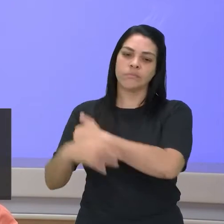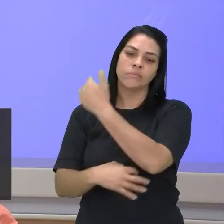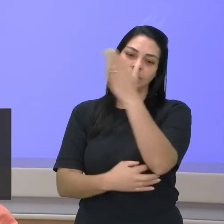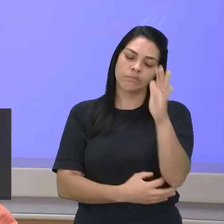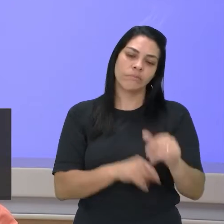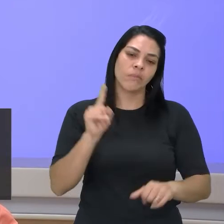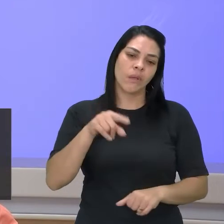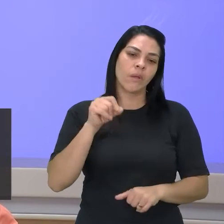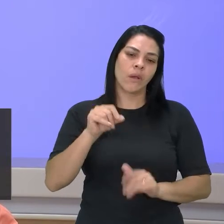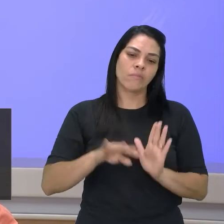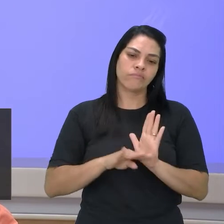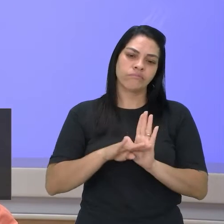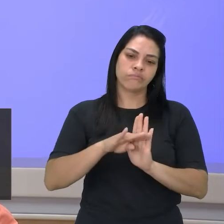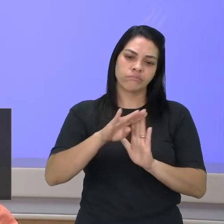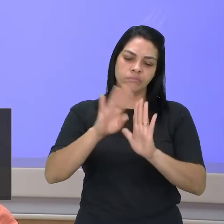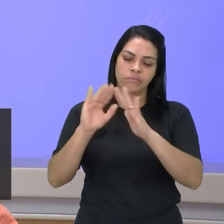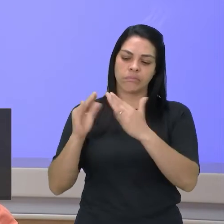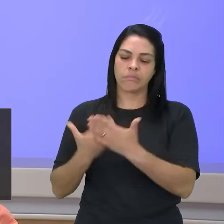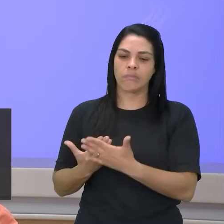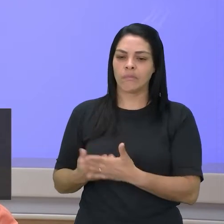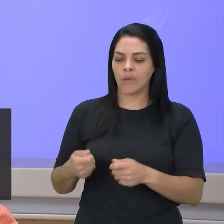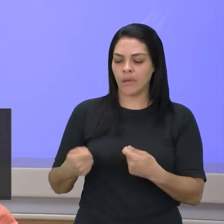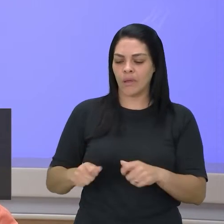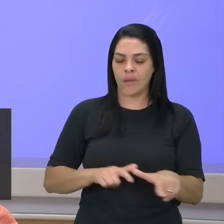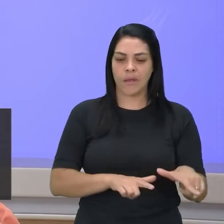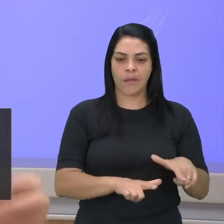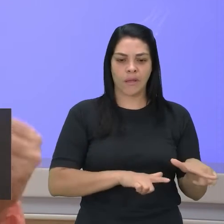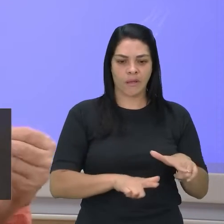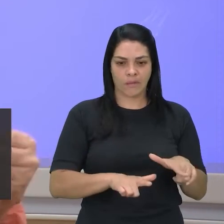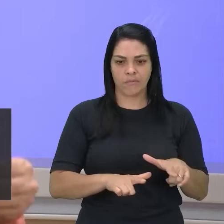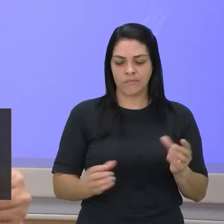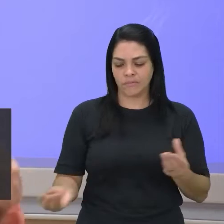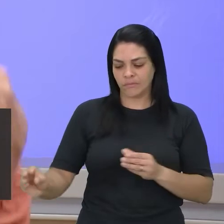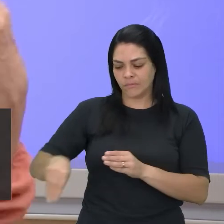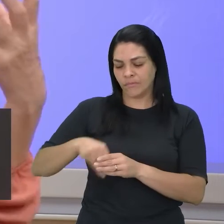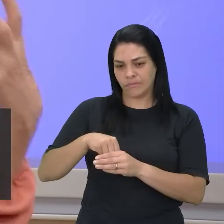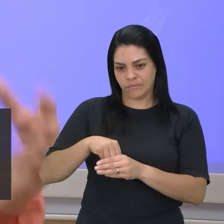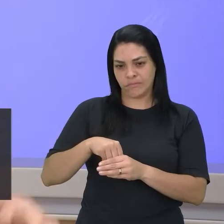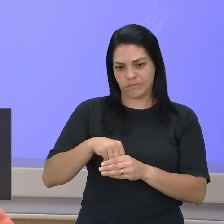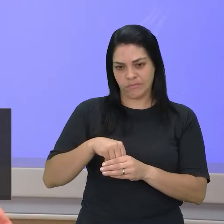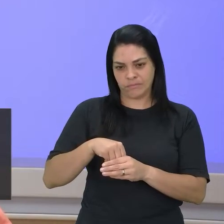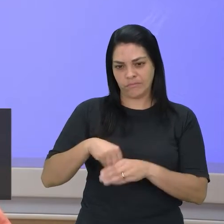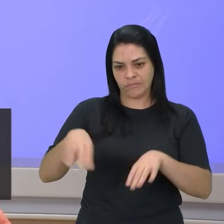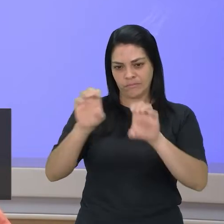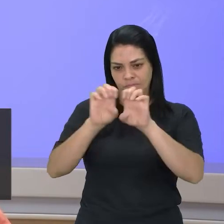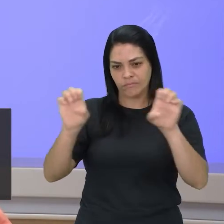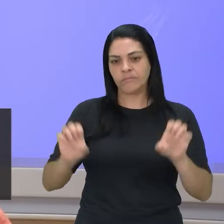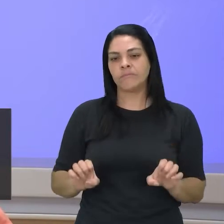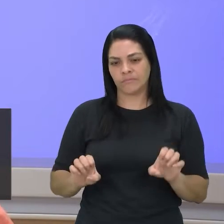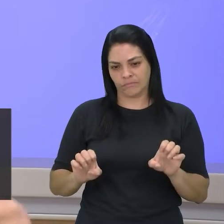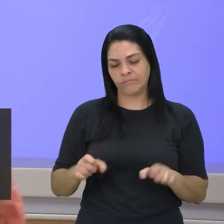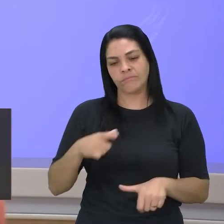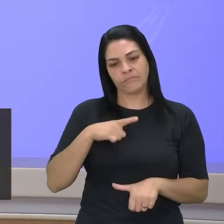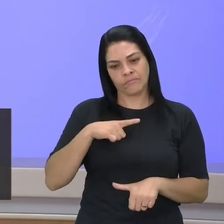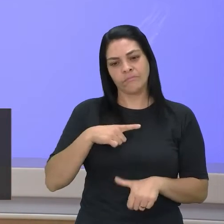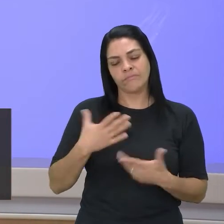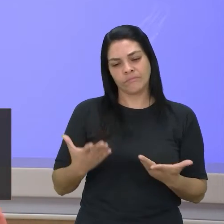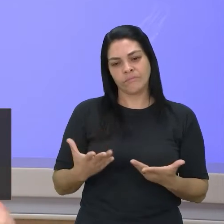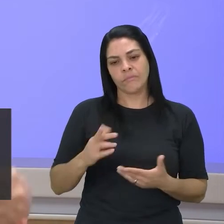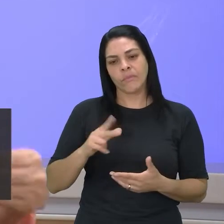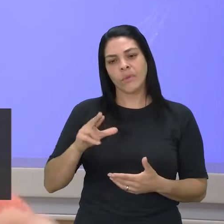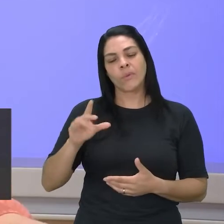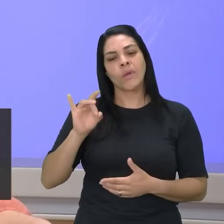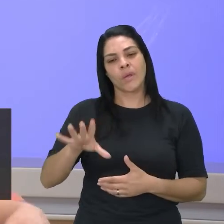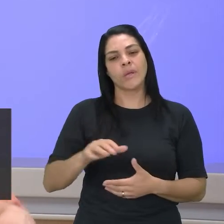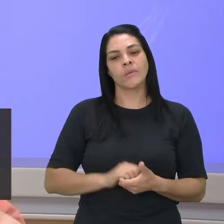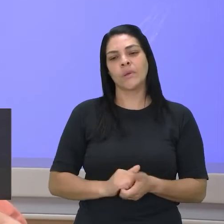dos pilares que a escola deve trabalhar muito dentro do, assim, um eixo estruturante. Não só pela legislação